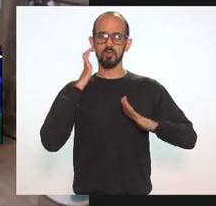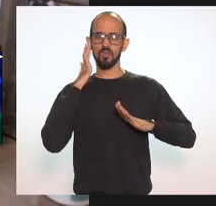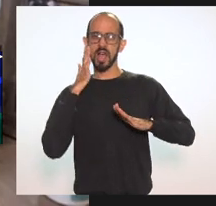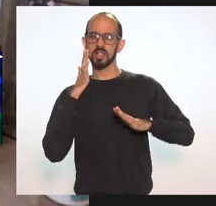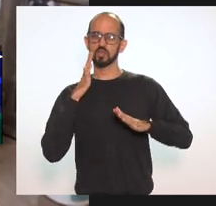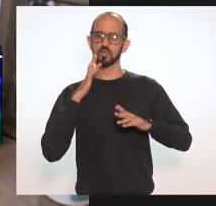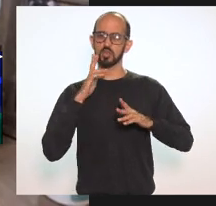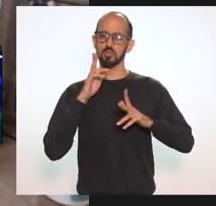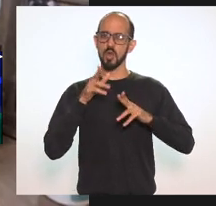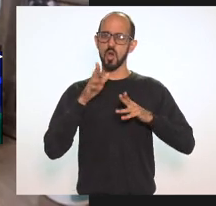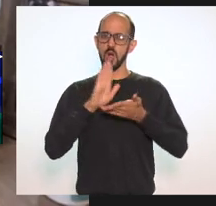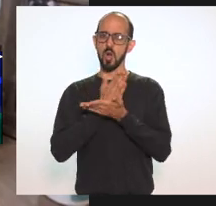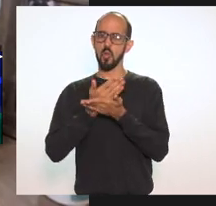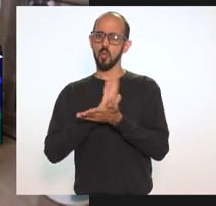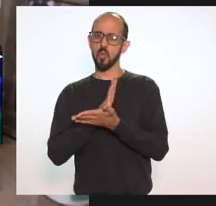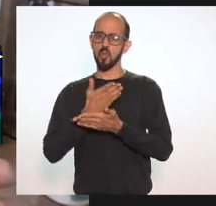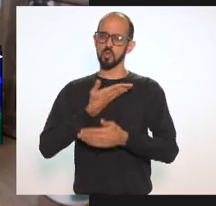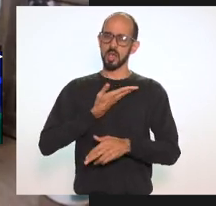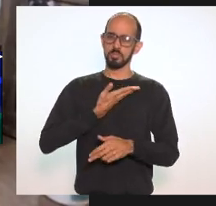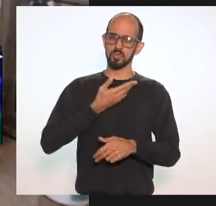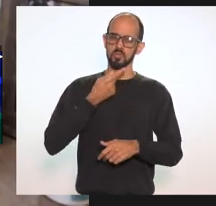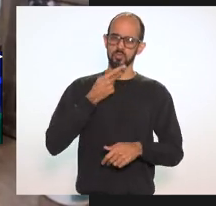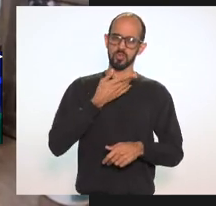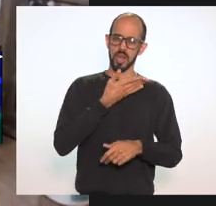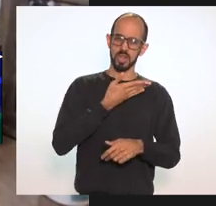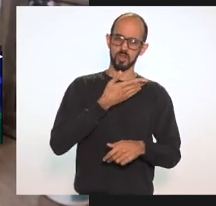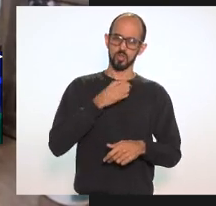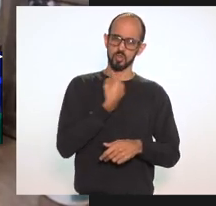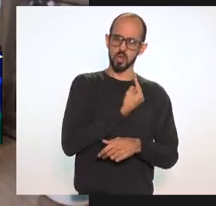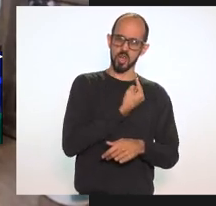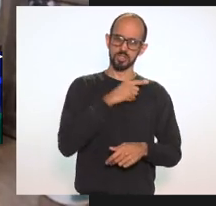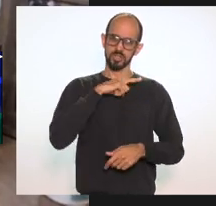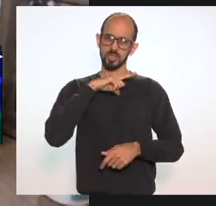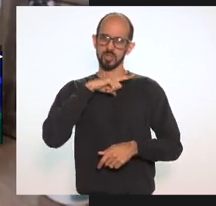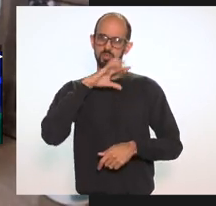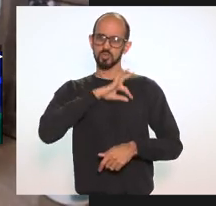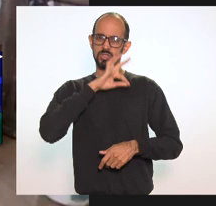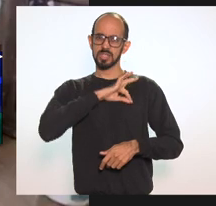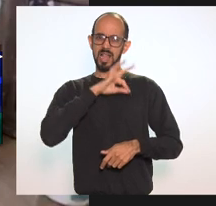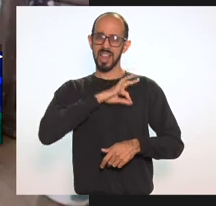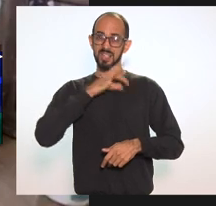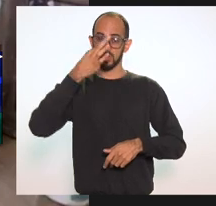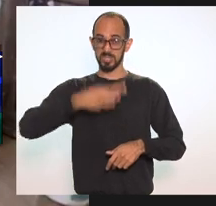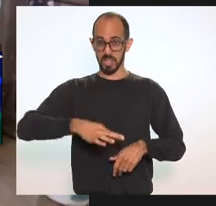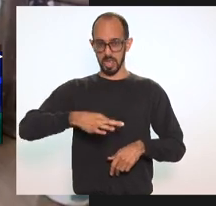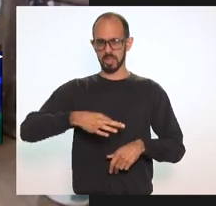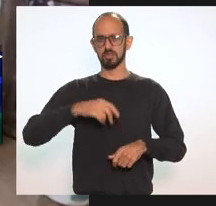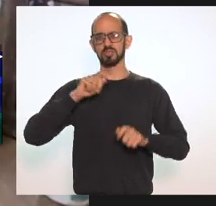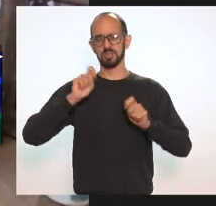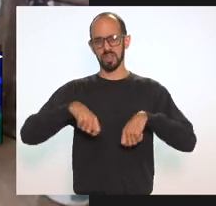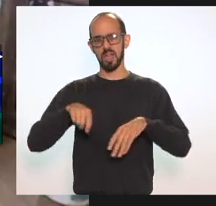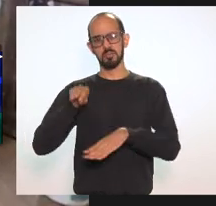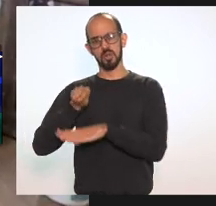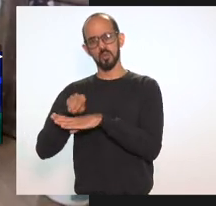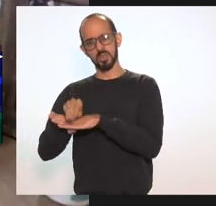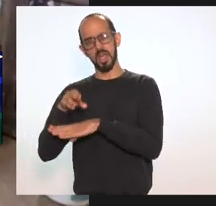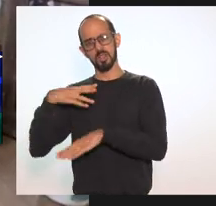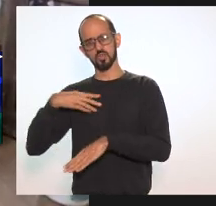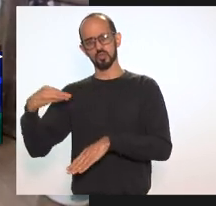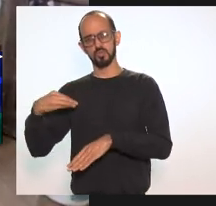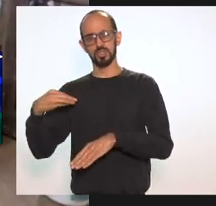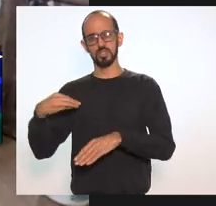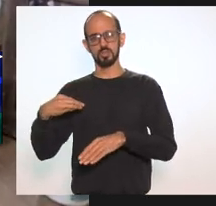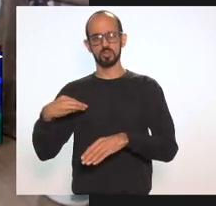alguns colegas que foram felizes em suas falas nós que temos em nossa área em dia nós temos como sustentar nossos filhos